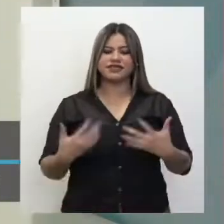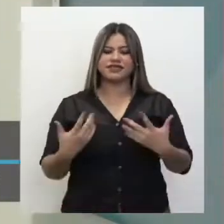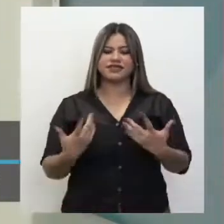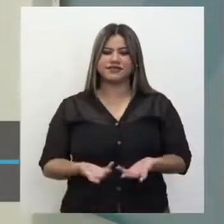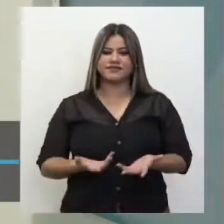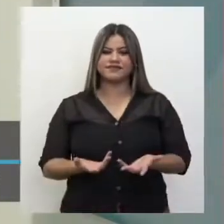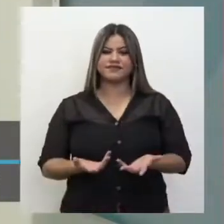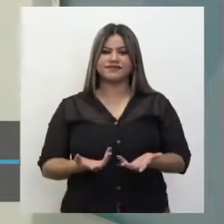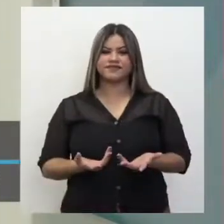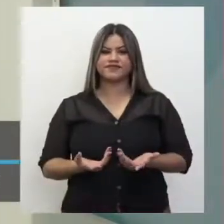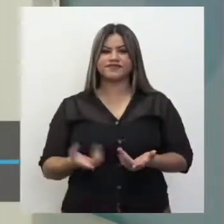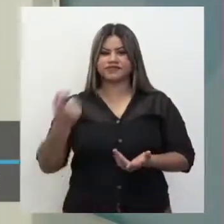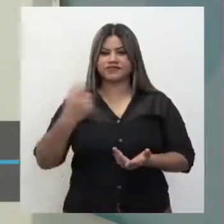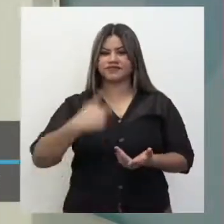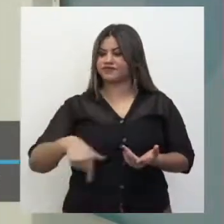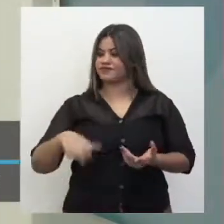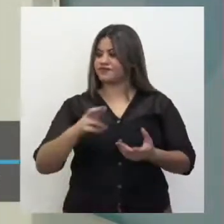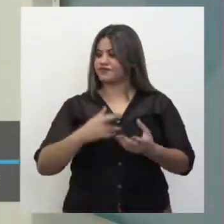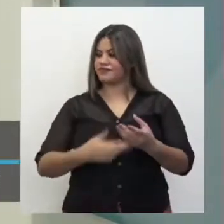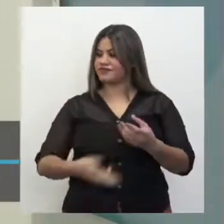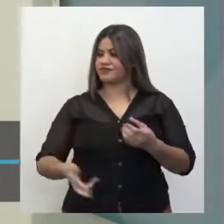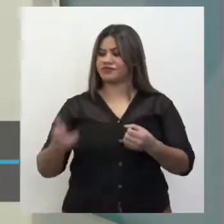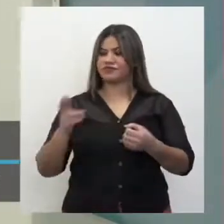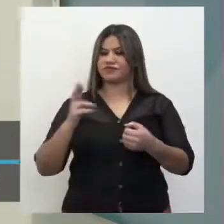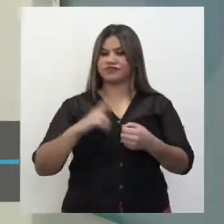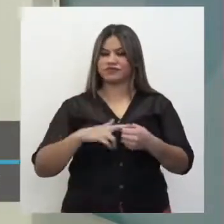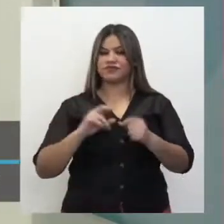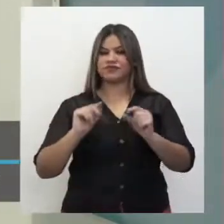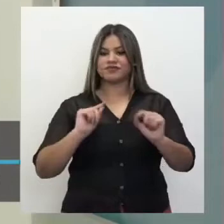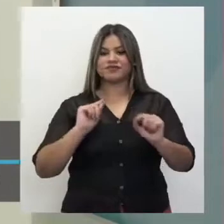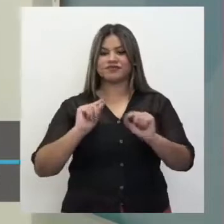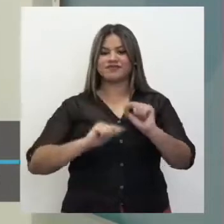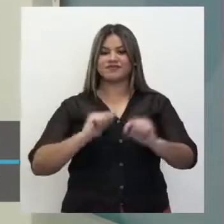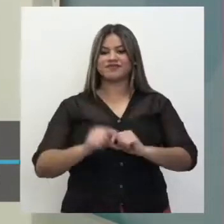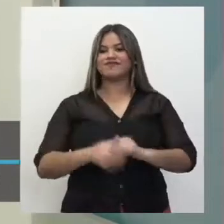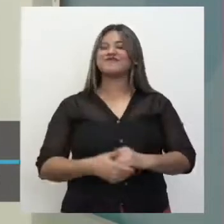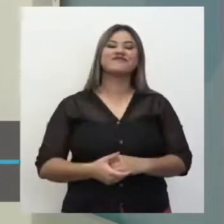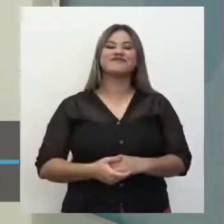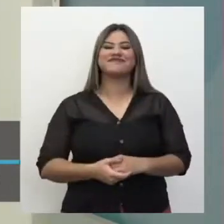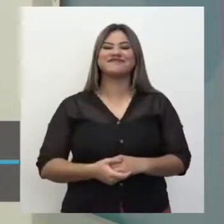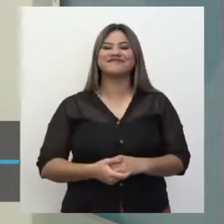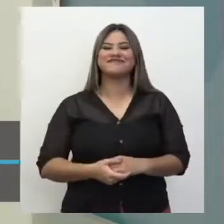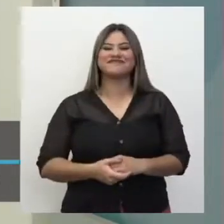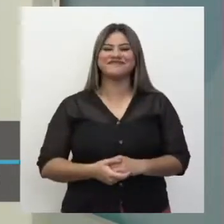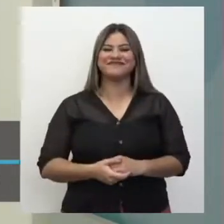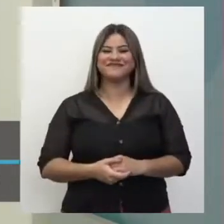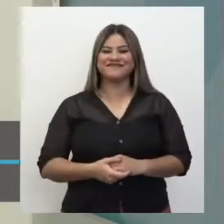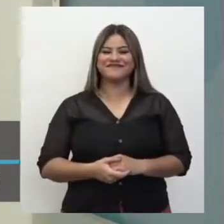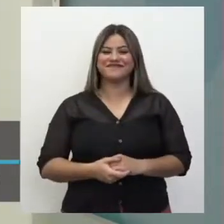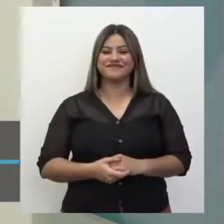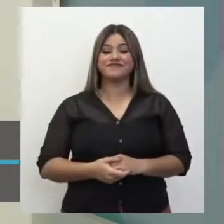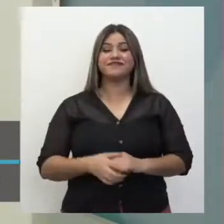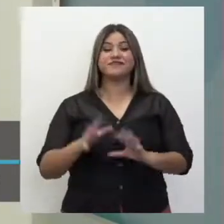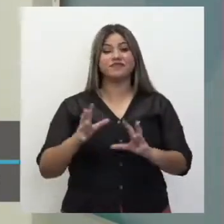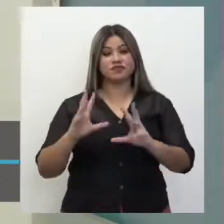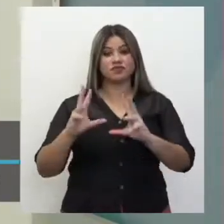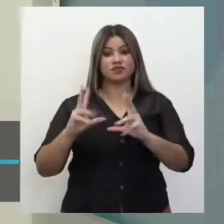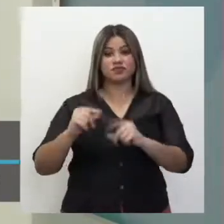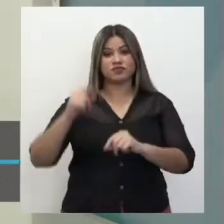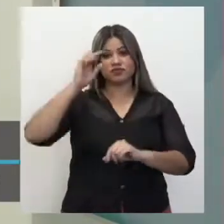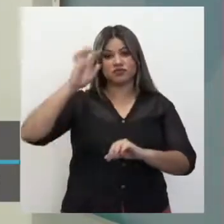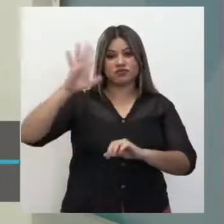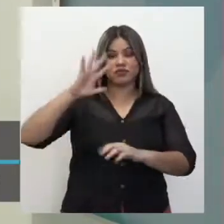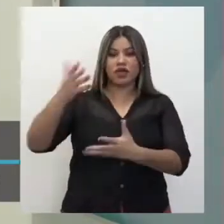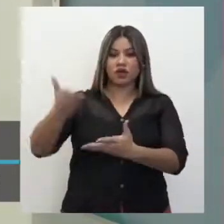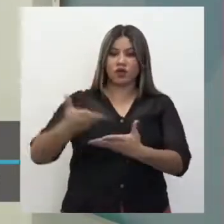fazer uma acolhida. Gente, é lógico, né, que essas questões da acolhida são sempre pensando nos